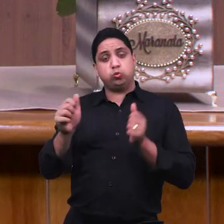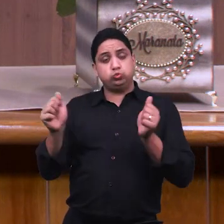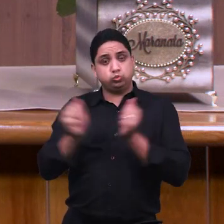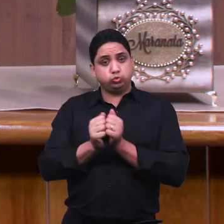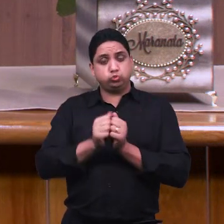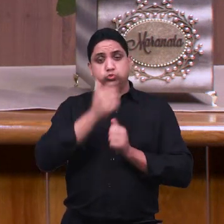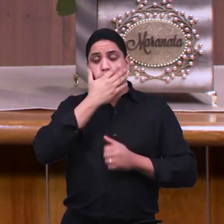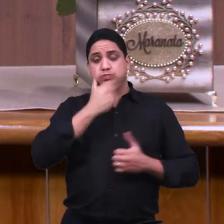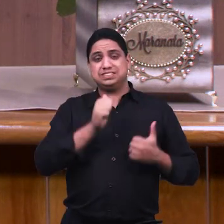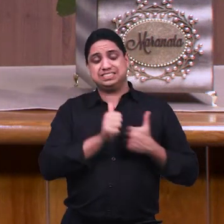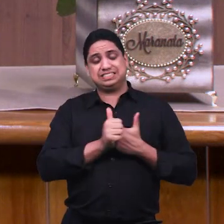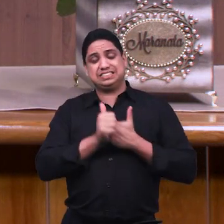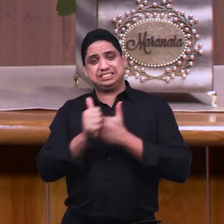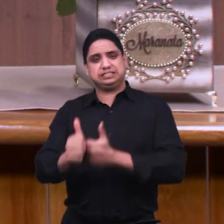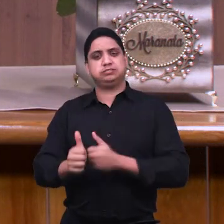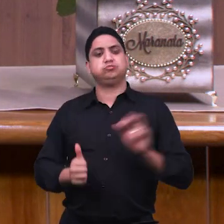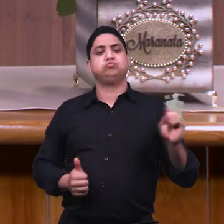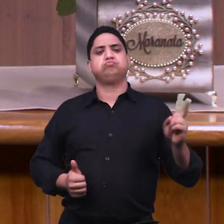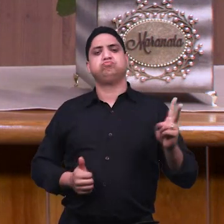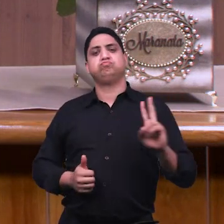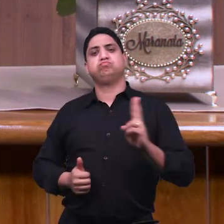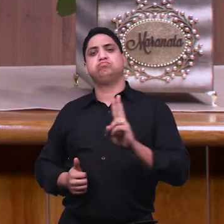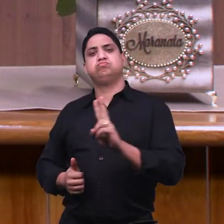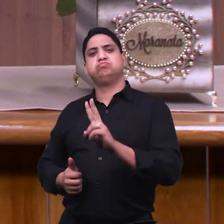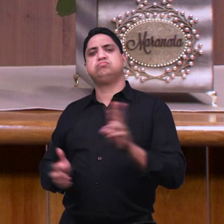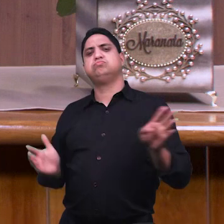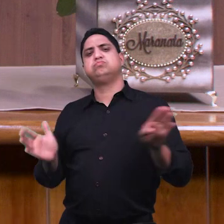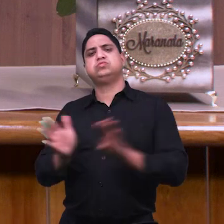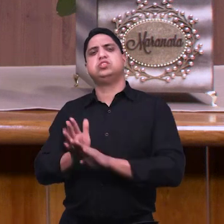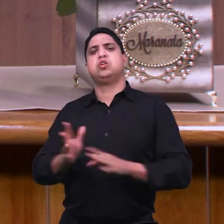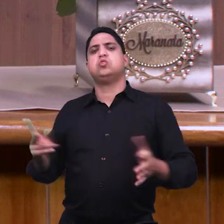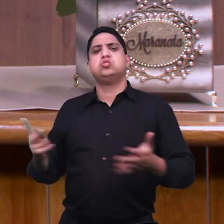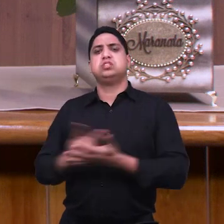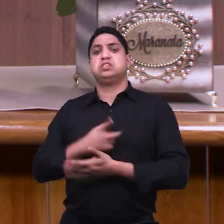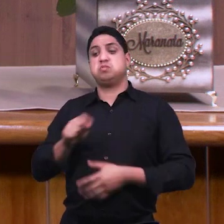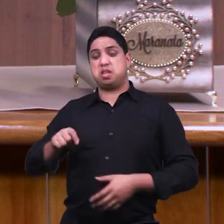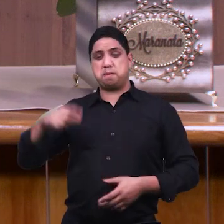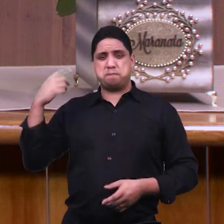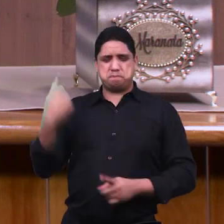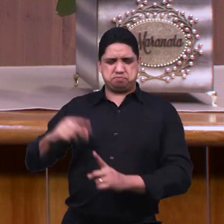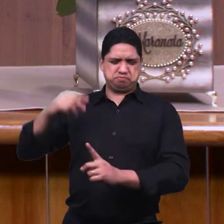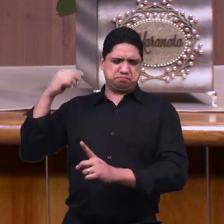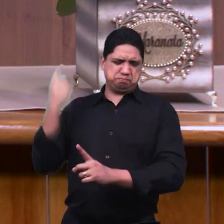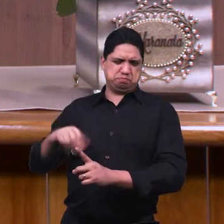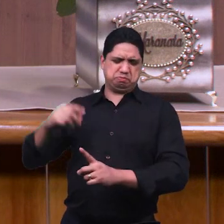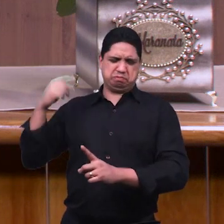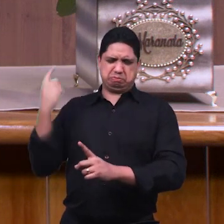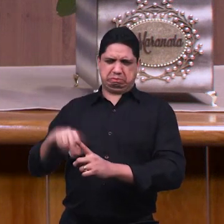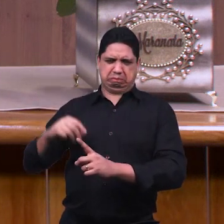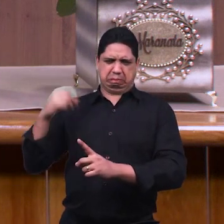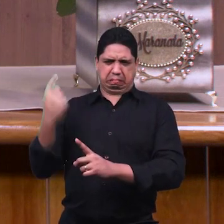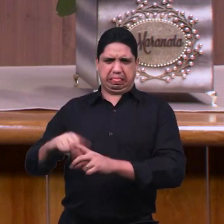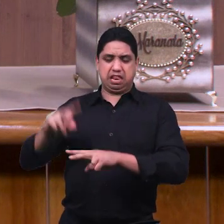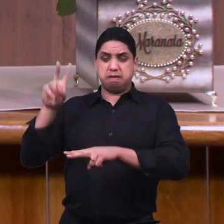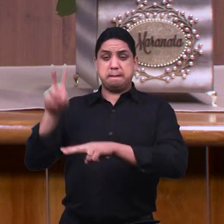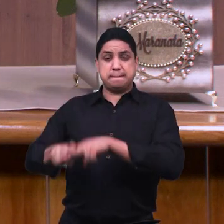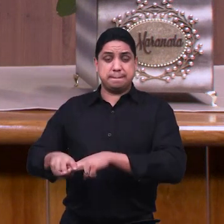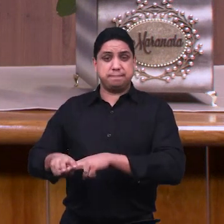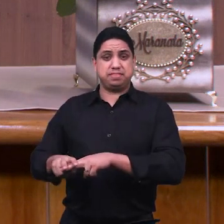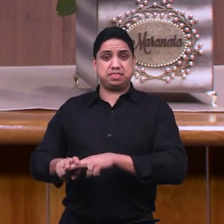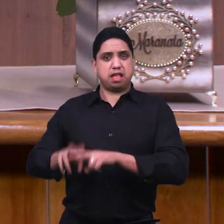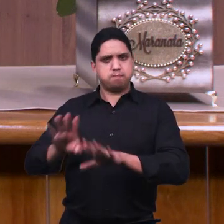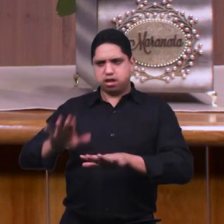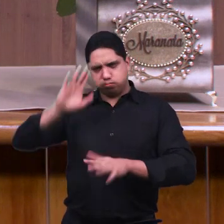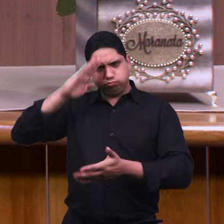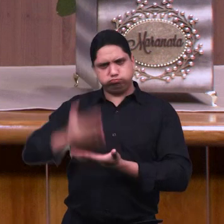ele. Chegou lá, o que aconteceu? Eles foram, levaram muitas chicotadas, foram presos, mas